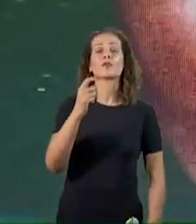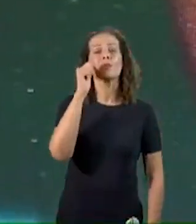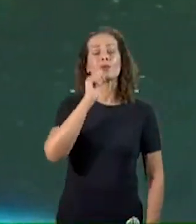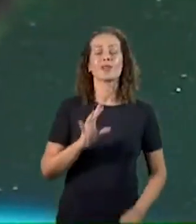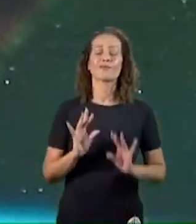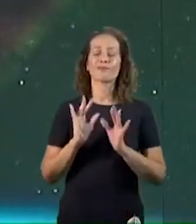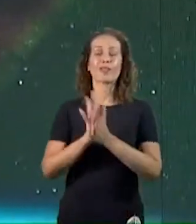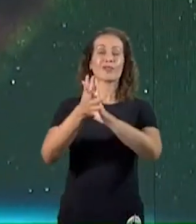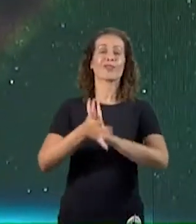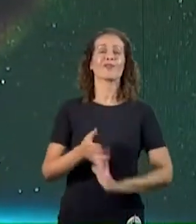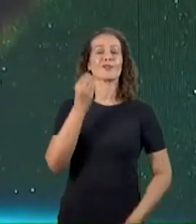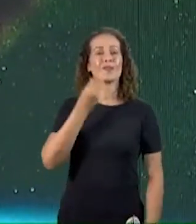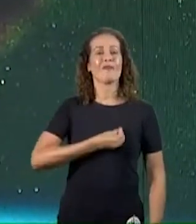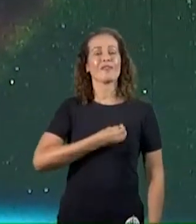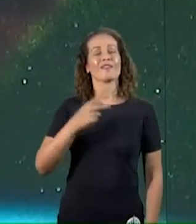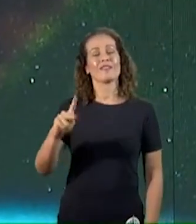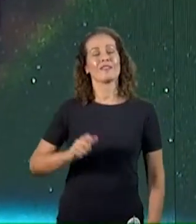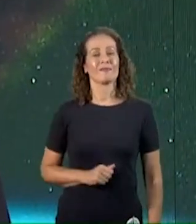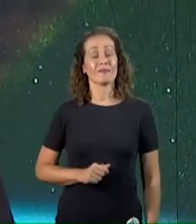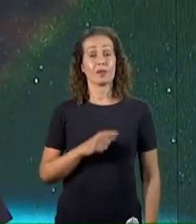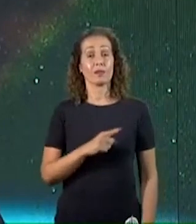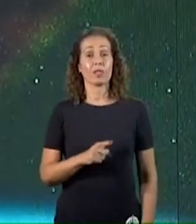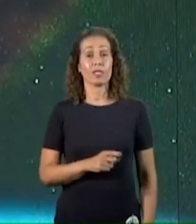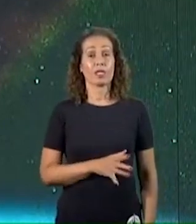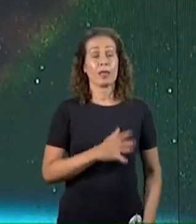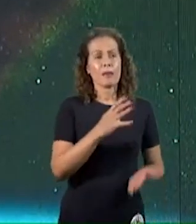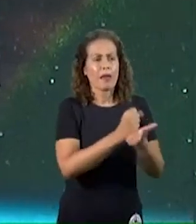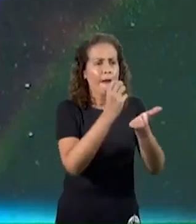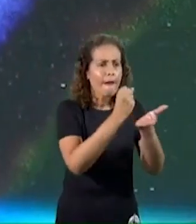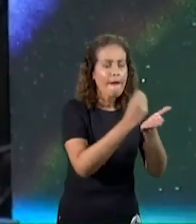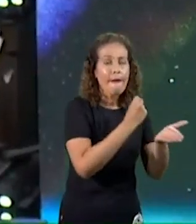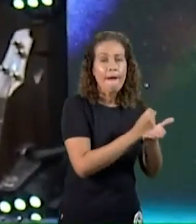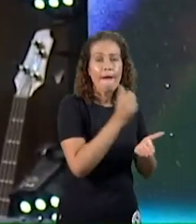Deixa eu explicar uma coisa, você pega um monte de gente hoje, amanhã alguém te pega e te destrói.